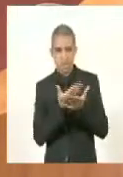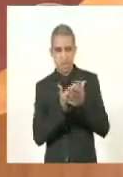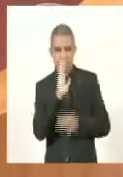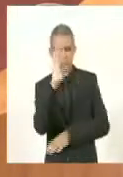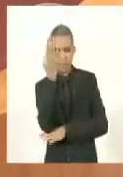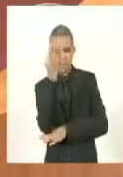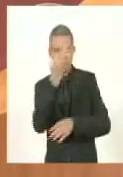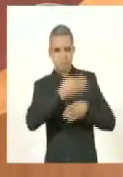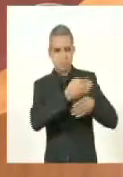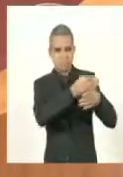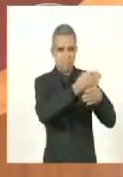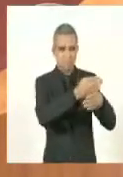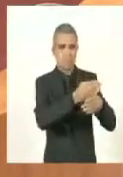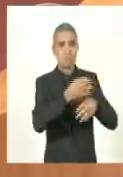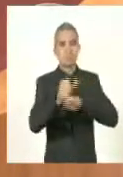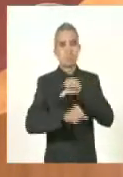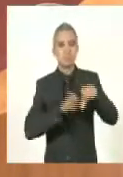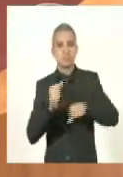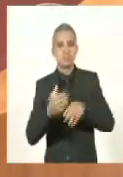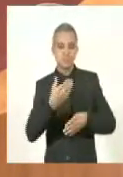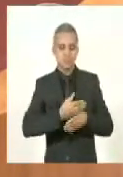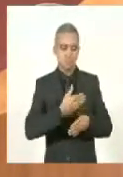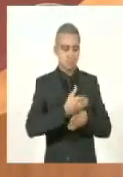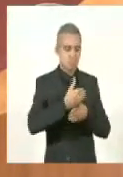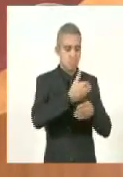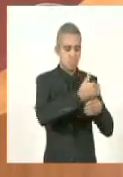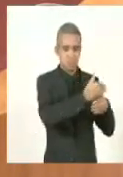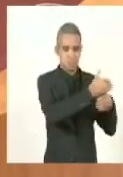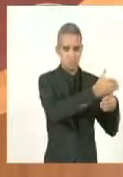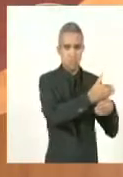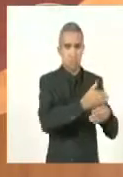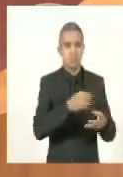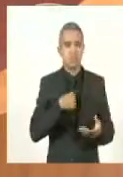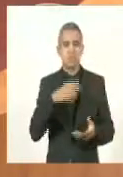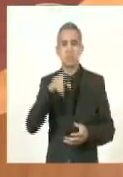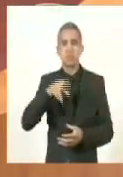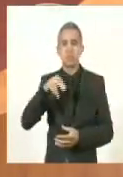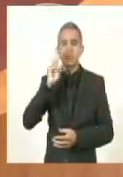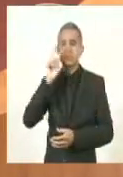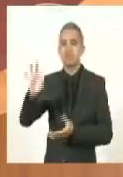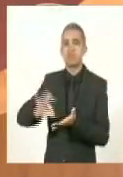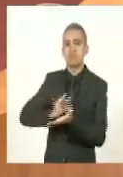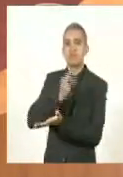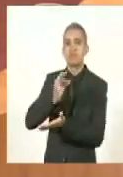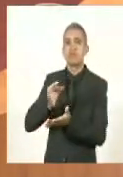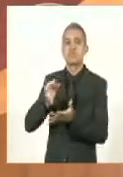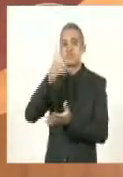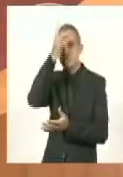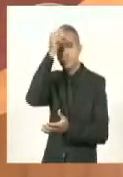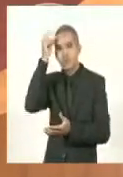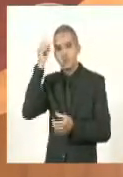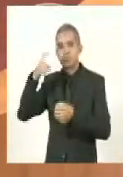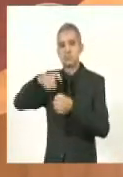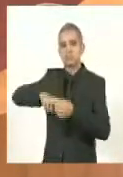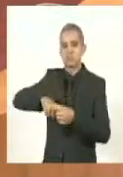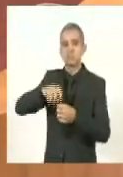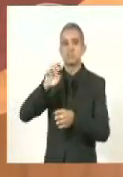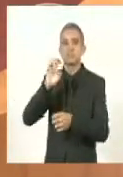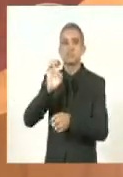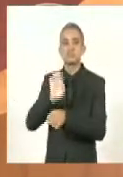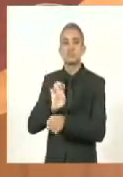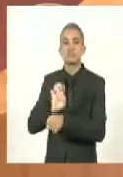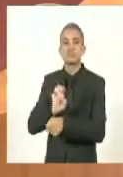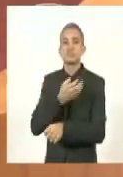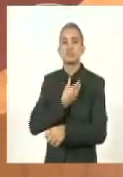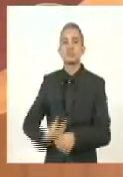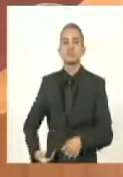convênio até agora feito entre governo do Estado, prefeitura, para este propósito da escola digna. Ainda